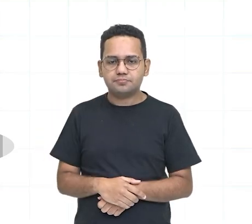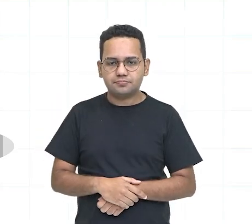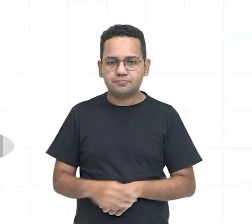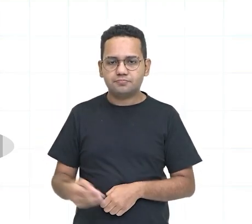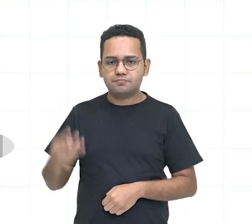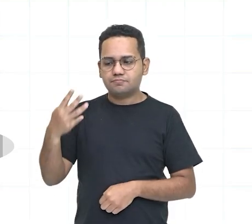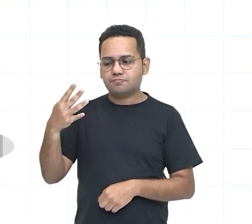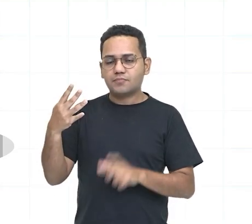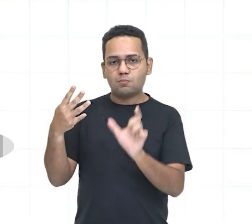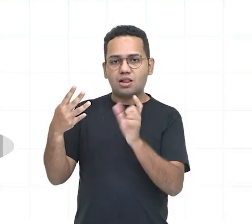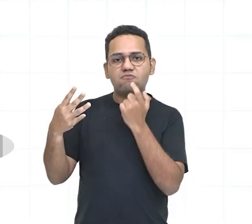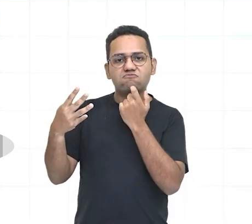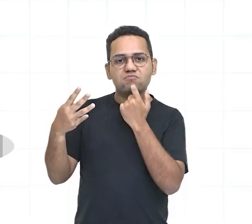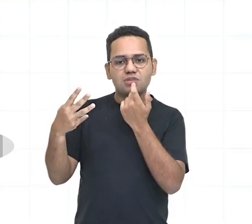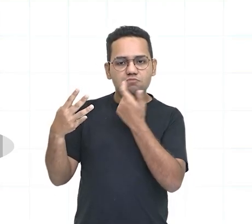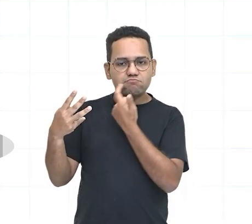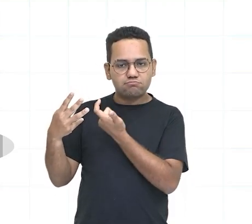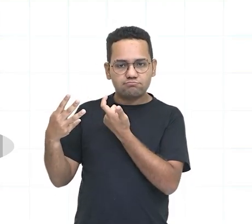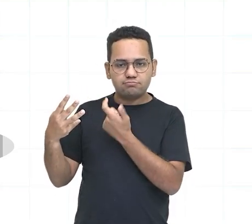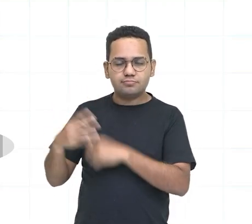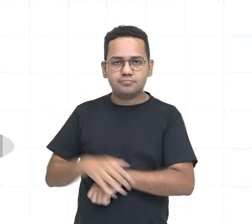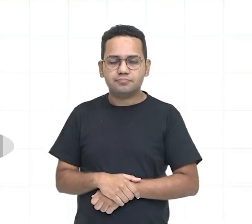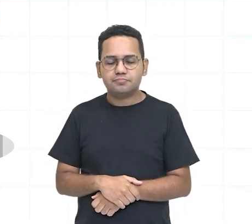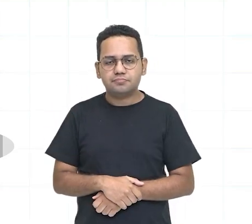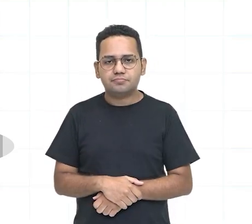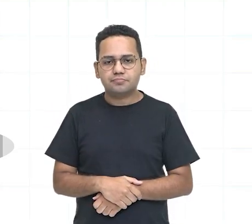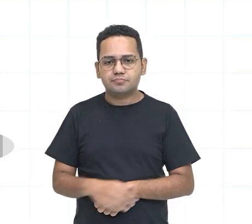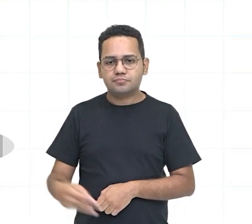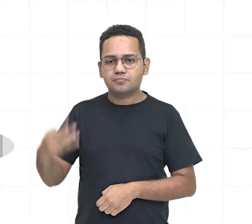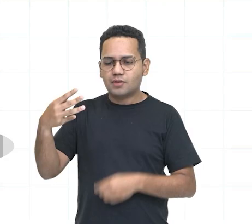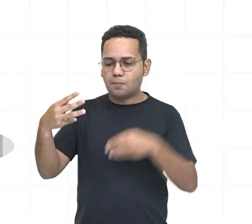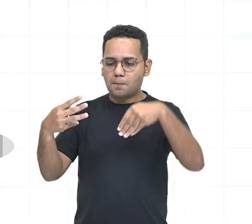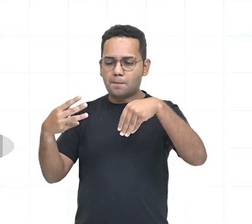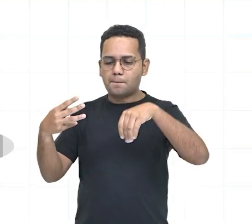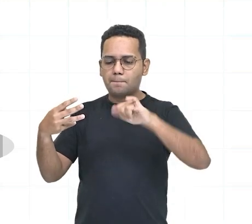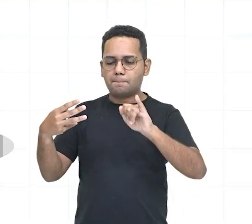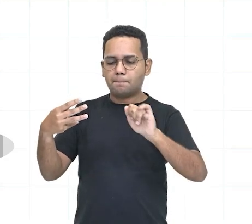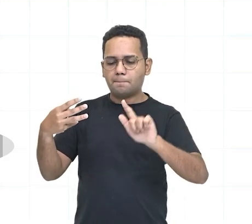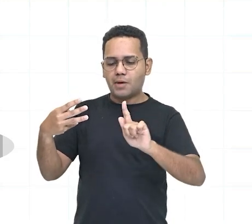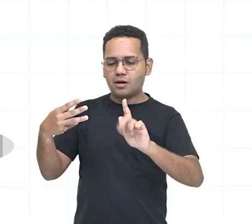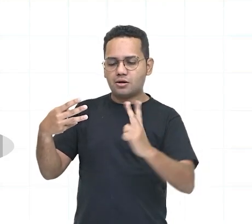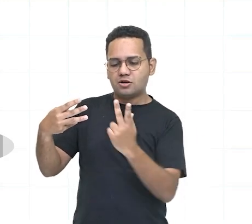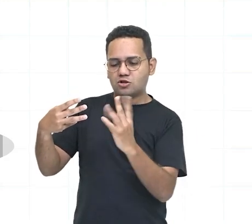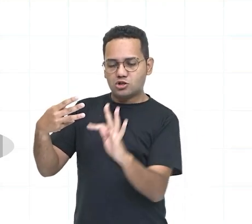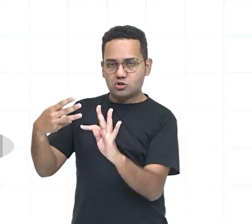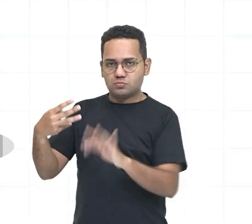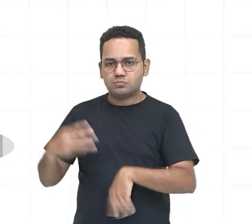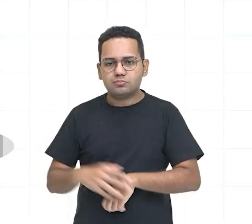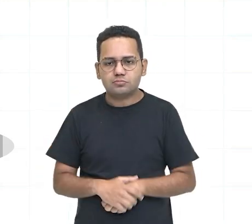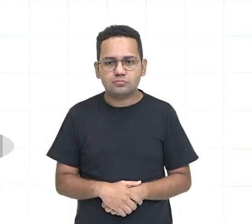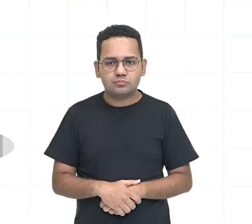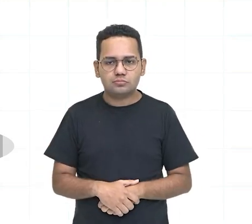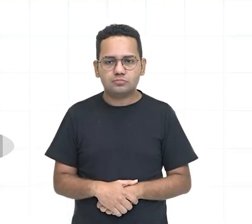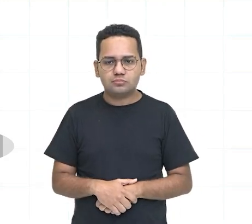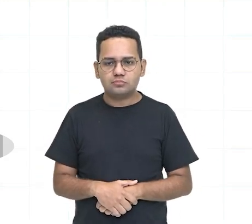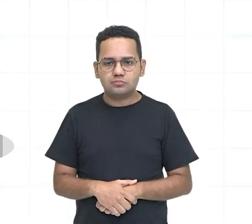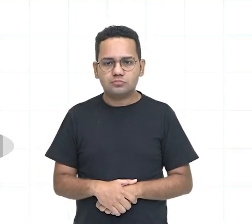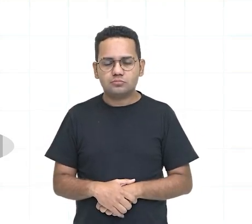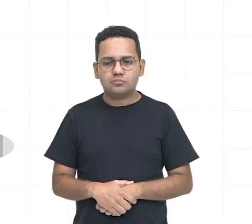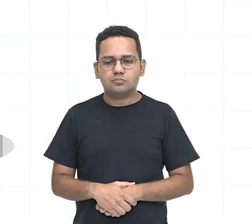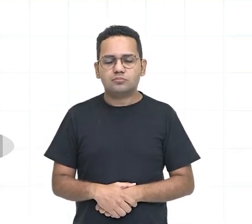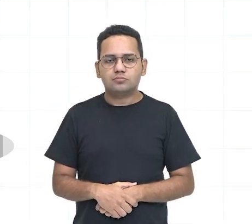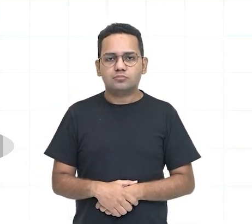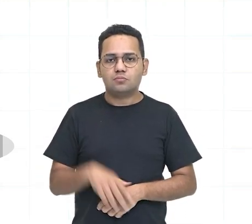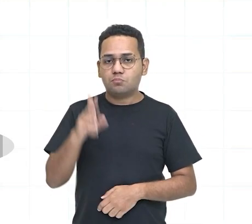né? Que é um verbo modal, todos eles são auxiliares. O might. Similar to may, but often used